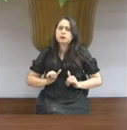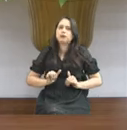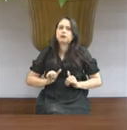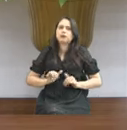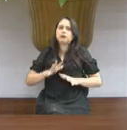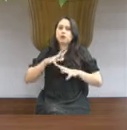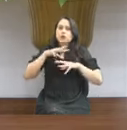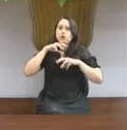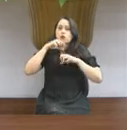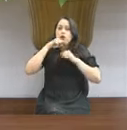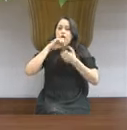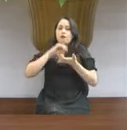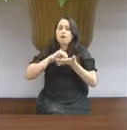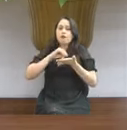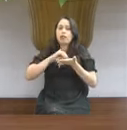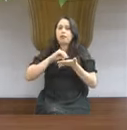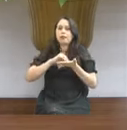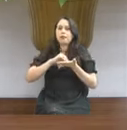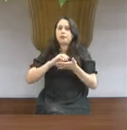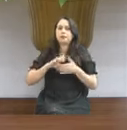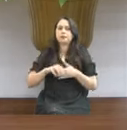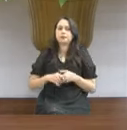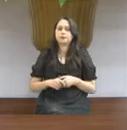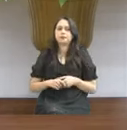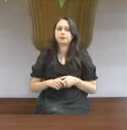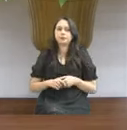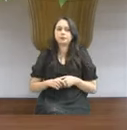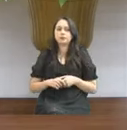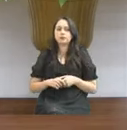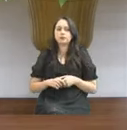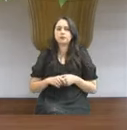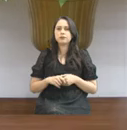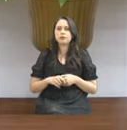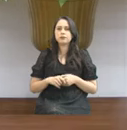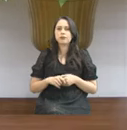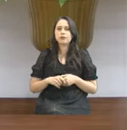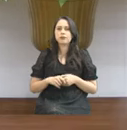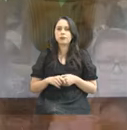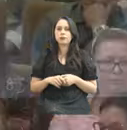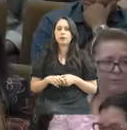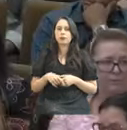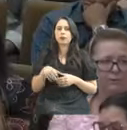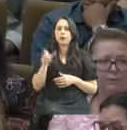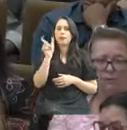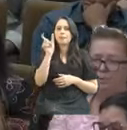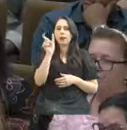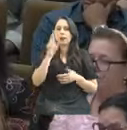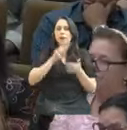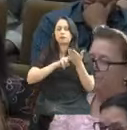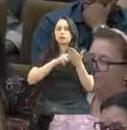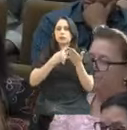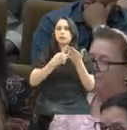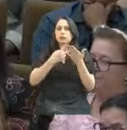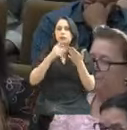como? Tira o ar ou não tira? Dá um nozinho na garganta, não dá?